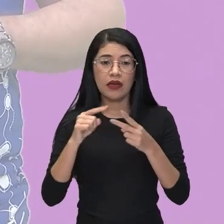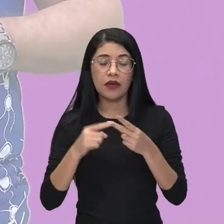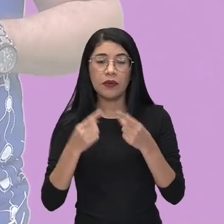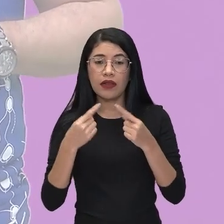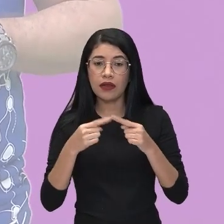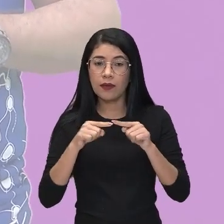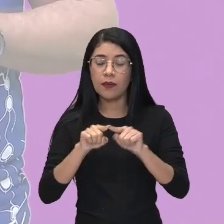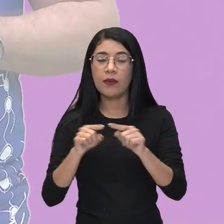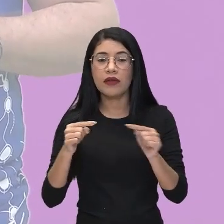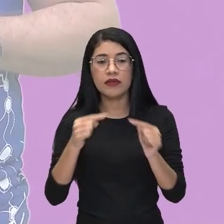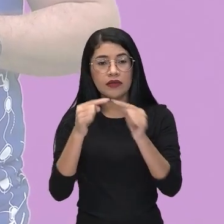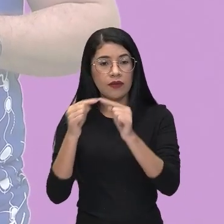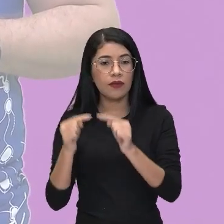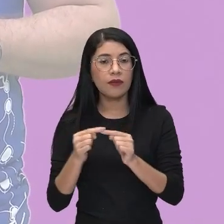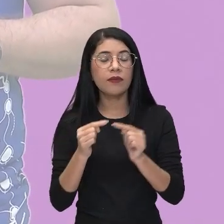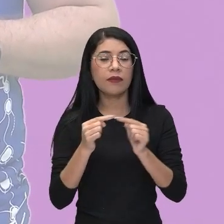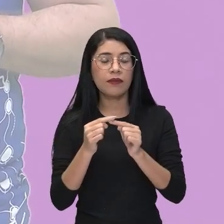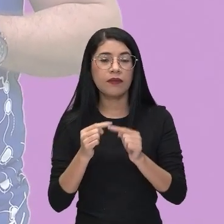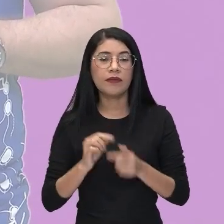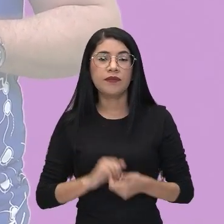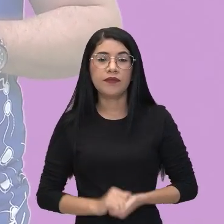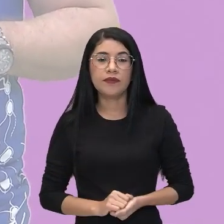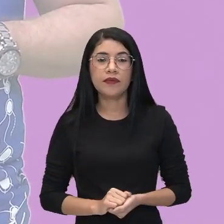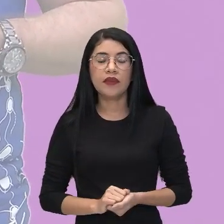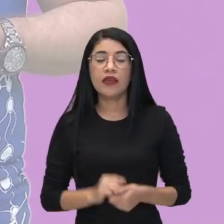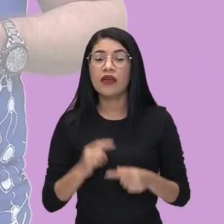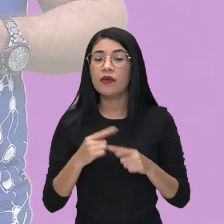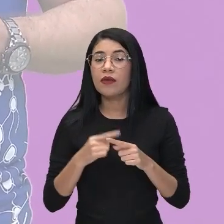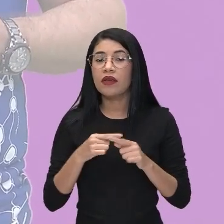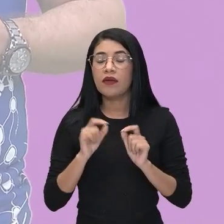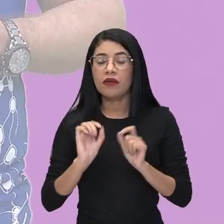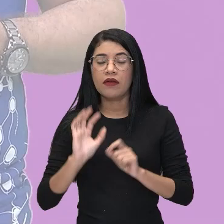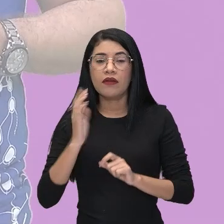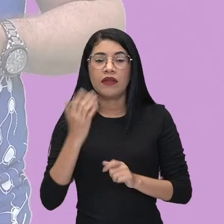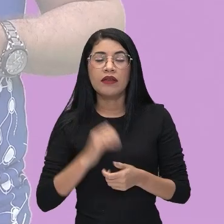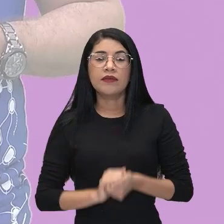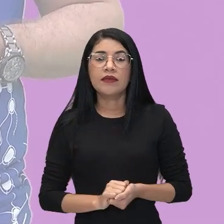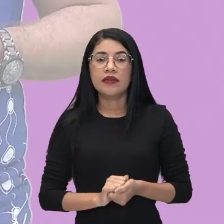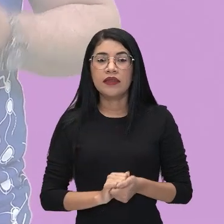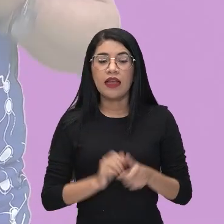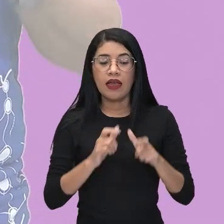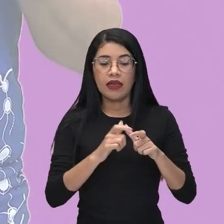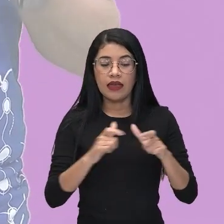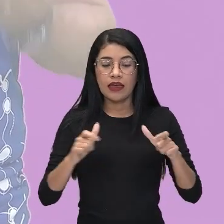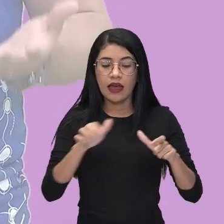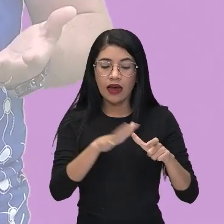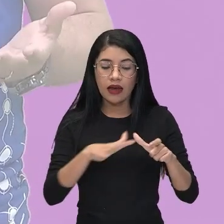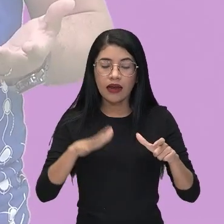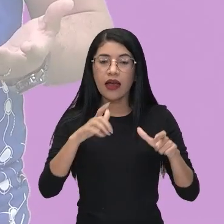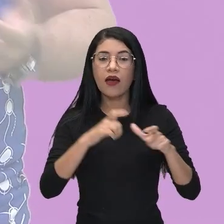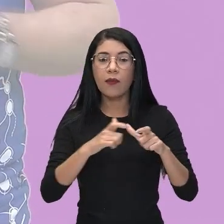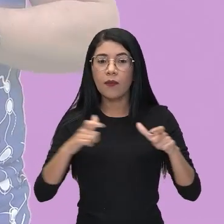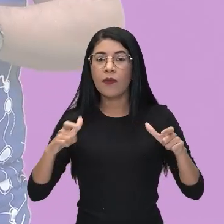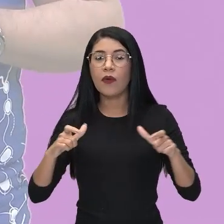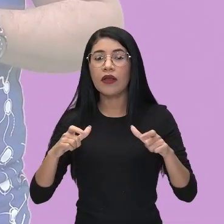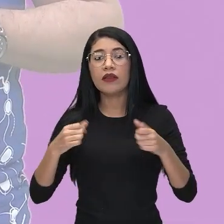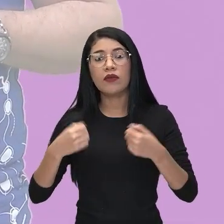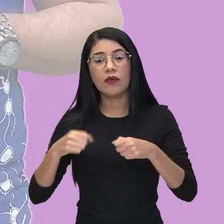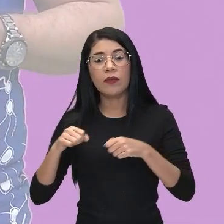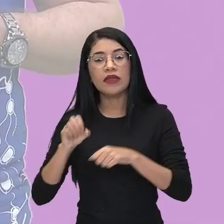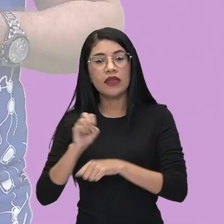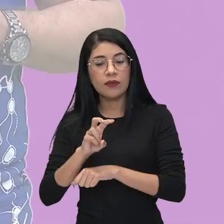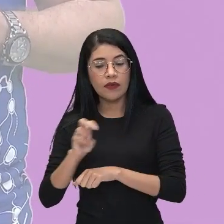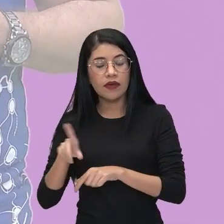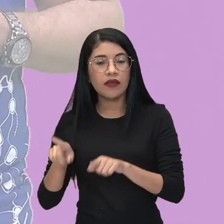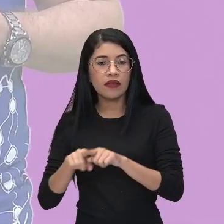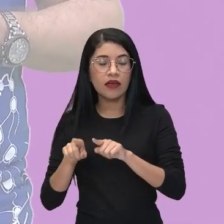são diretamente proporcionais, porque quando eu aumento uma grandeza, a outra também aumenta. Assim